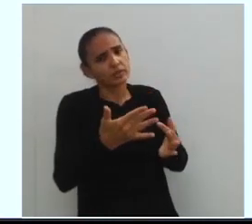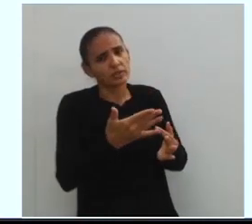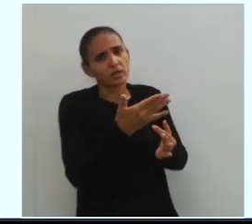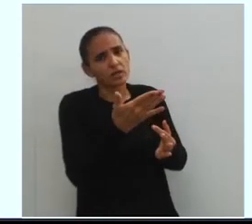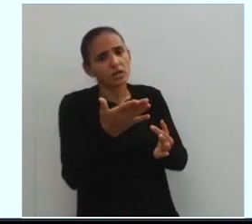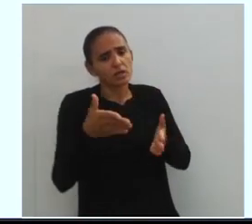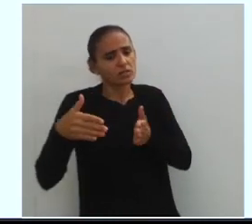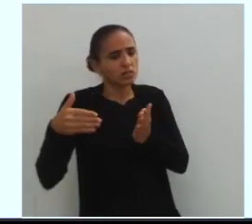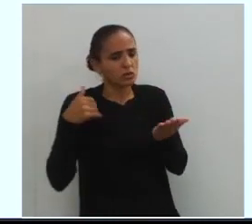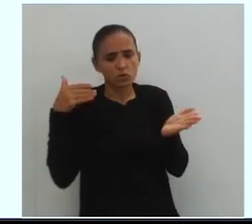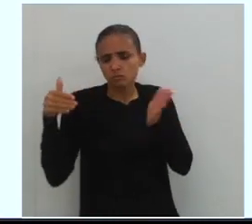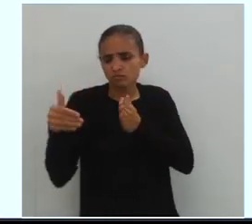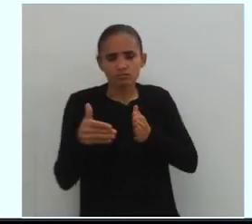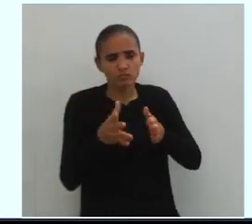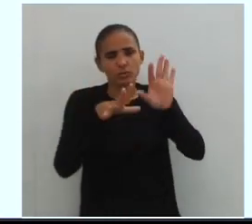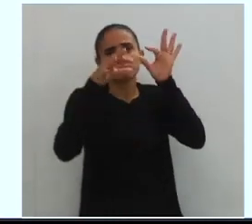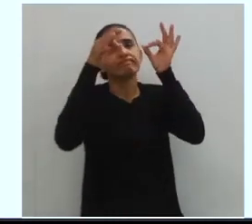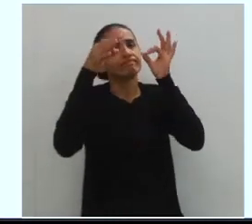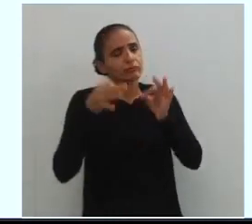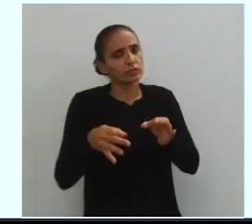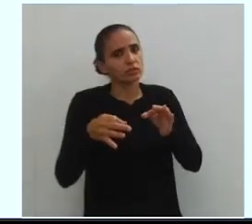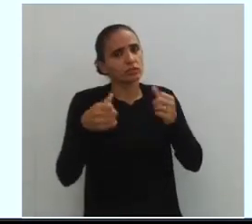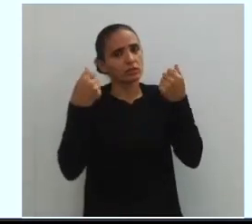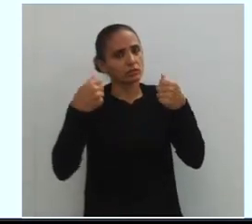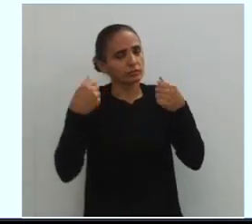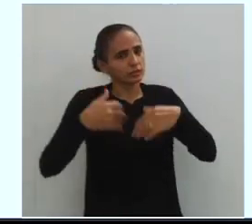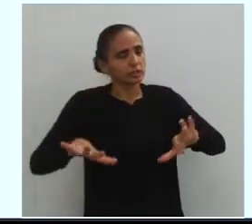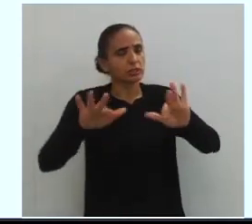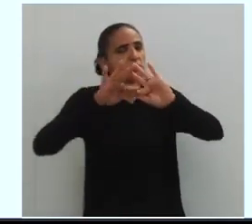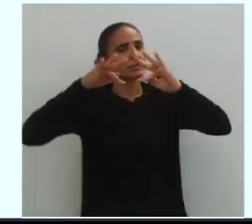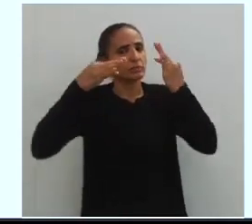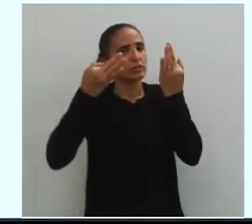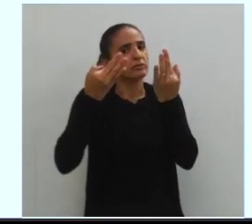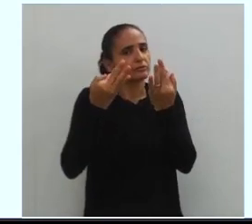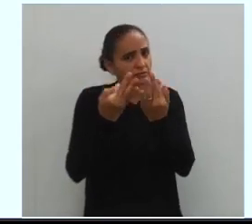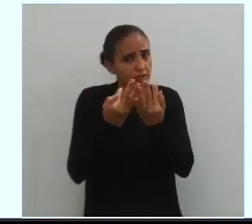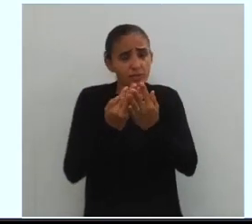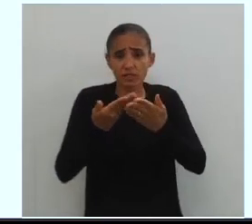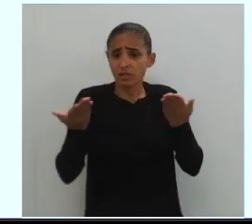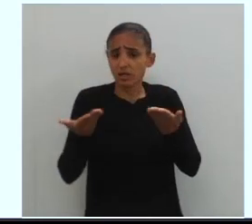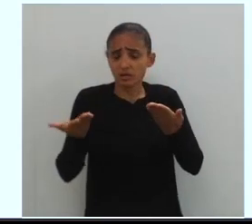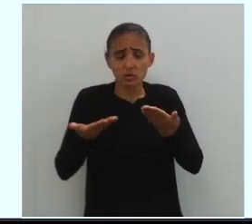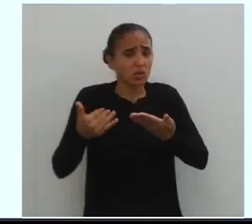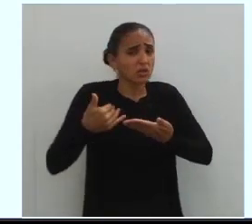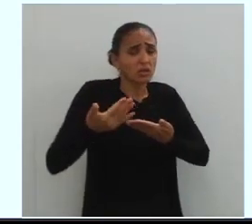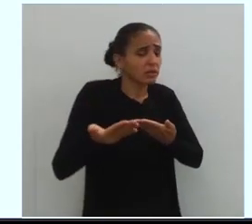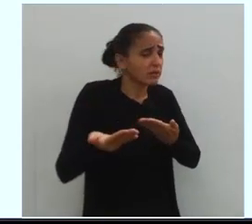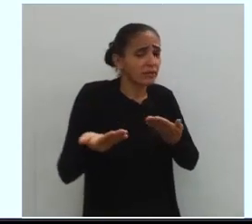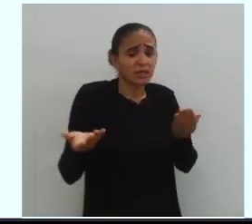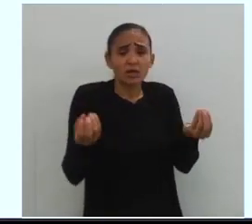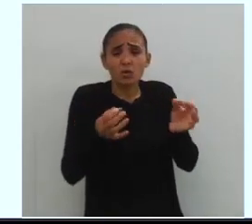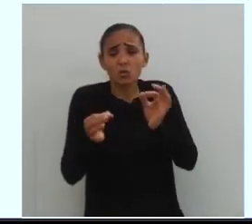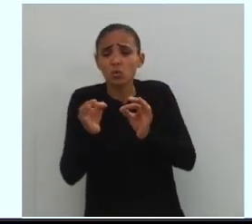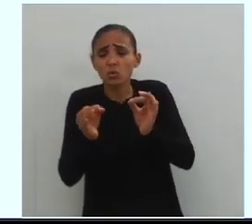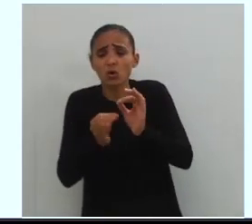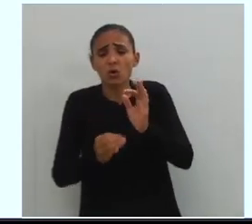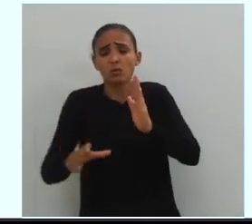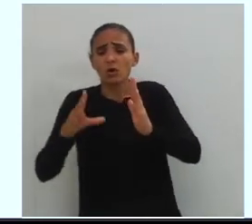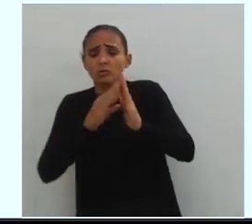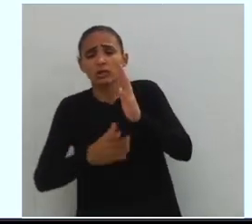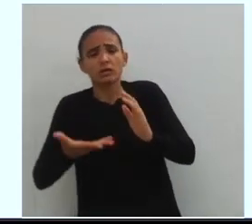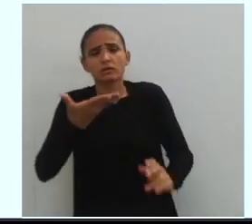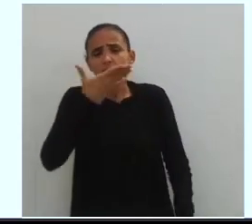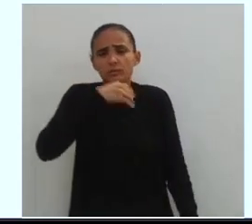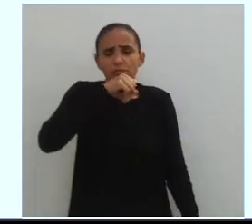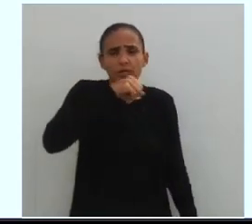dos caminhos mais desejados. Por quê? As famílias que são atuais, elas nem sempre são constituídas do modelo